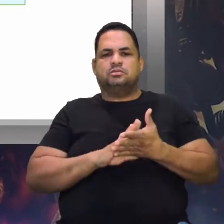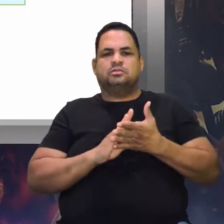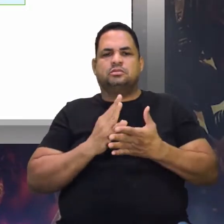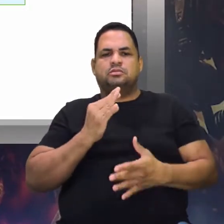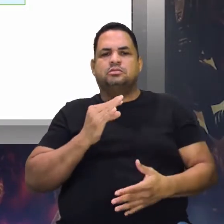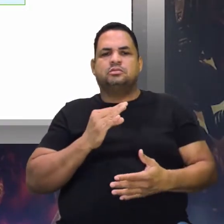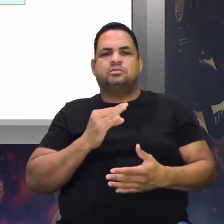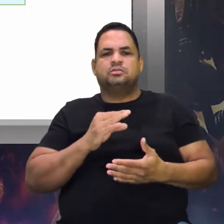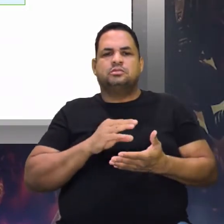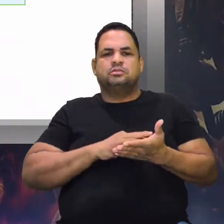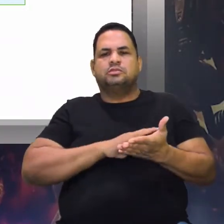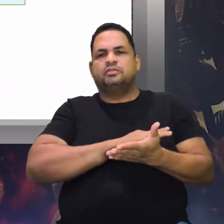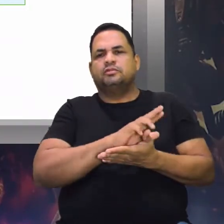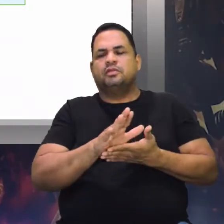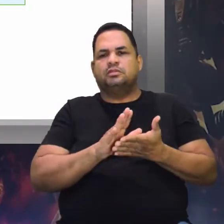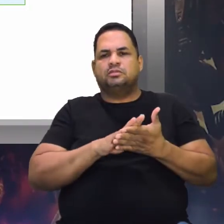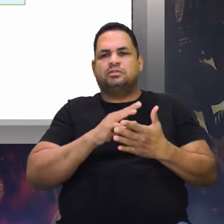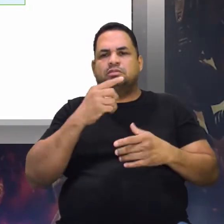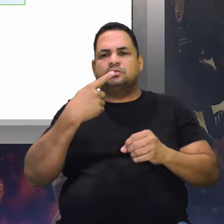Tirafogo, Calama,